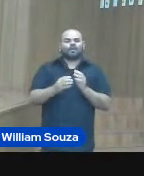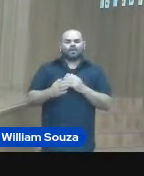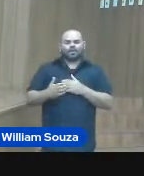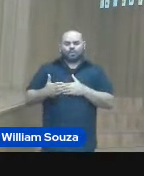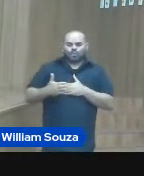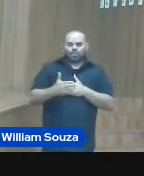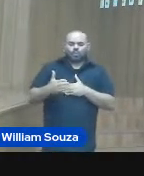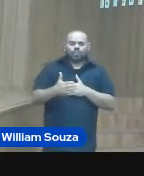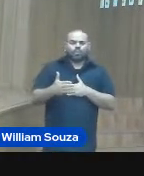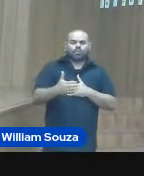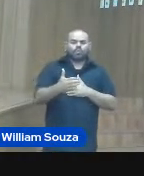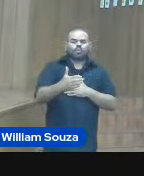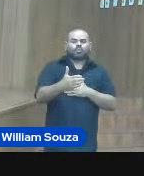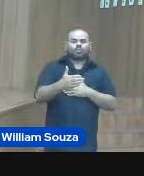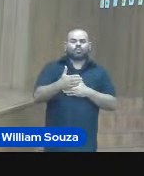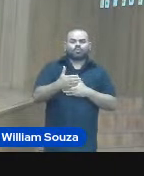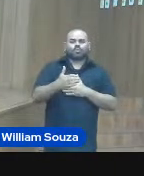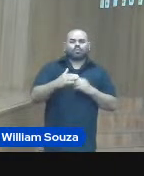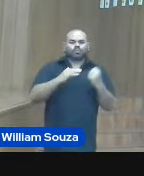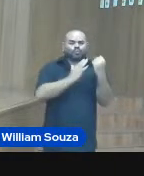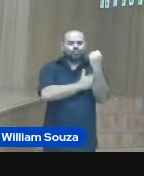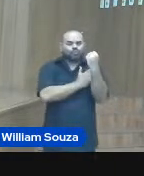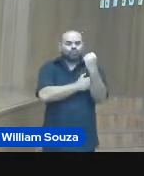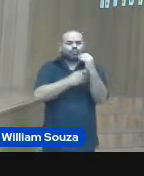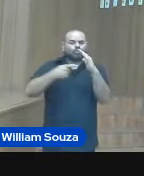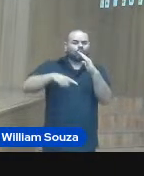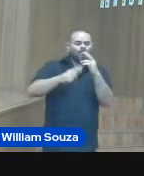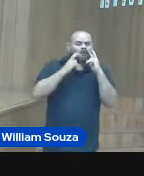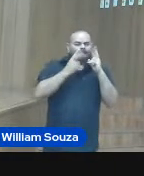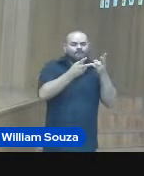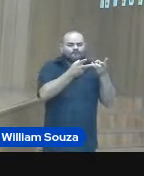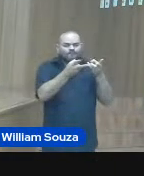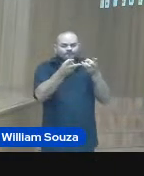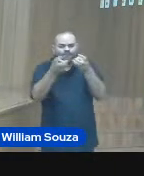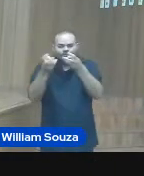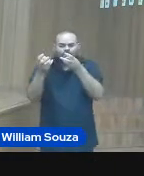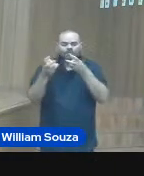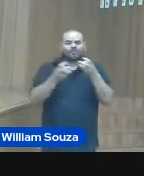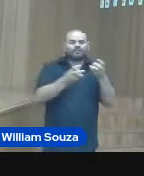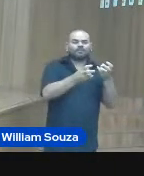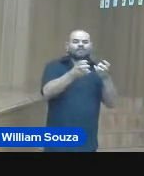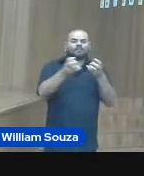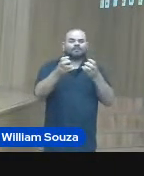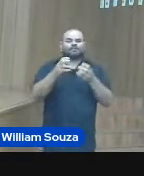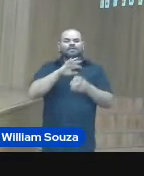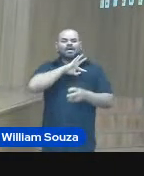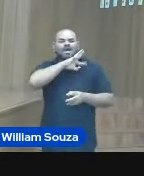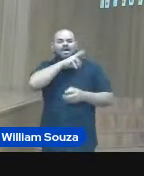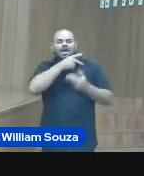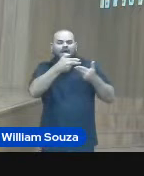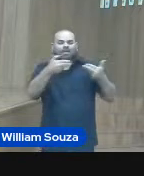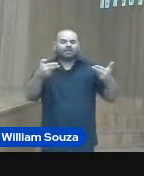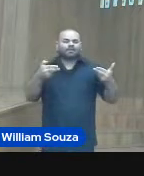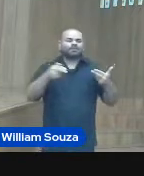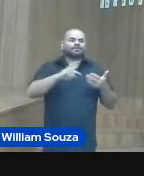que jamais seriam vistas se não tivesse aquele super aparato tecnológico, né? E aí,